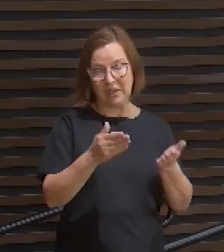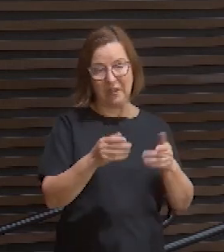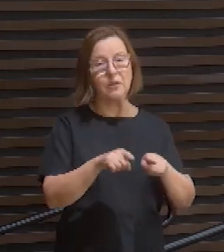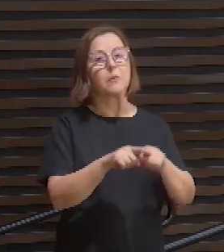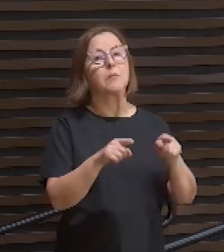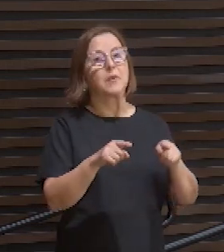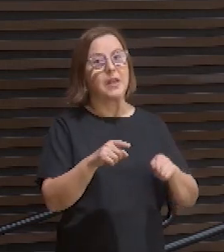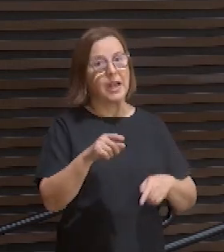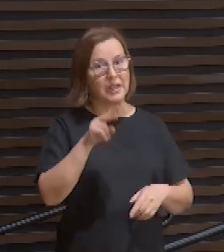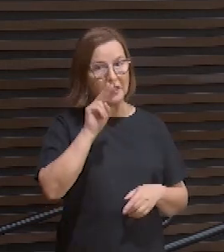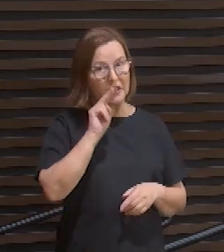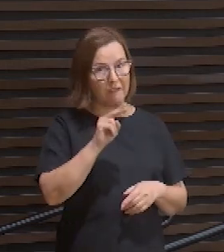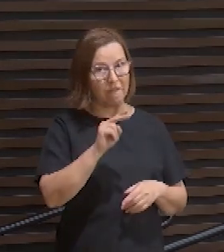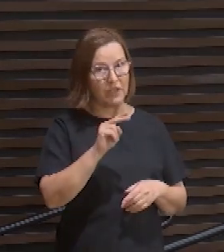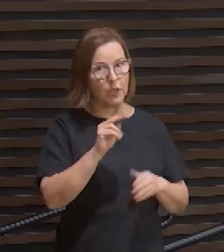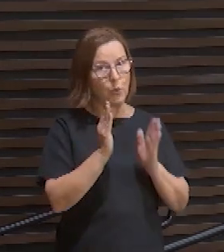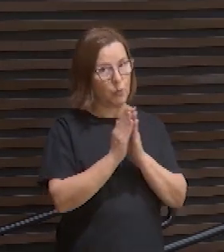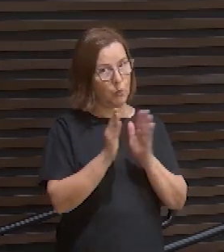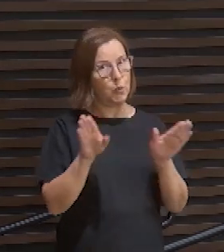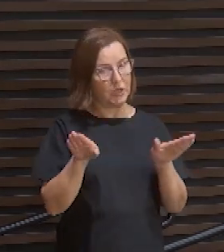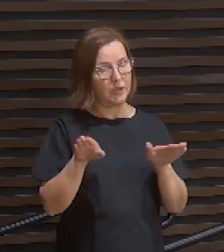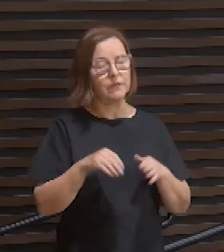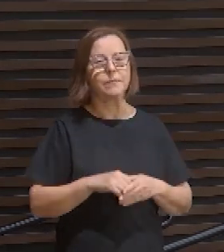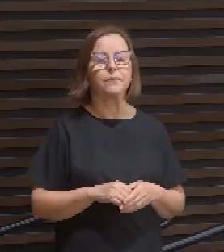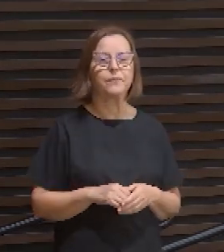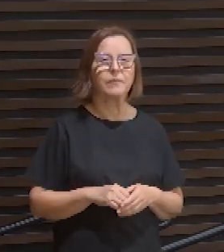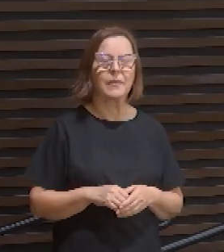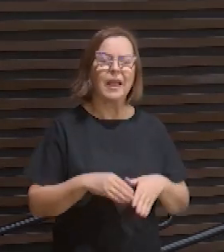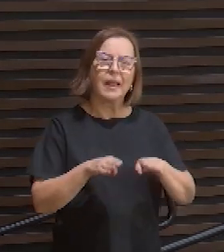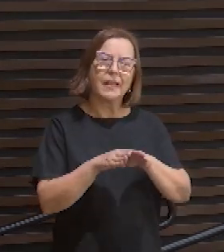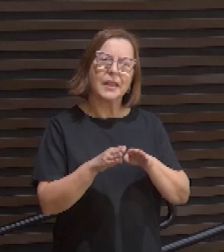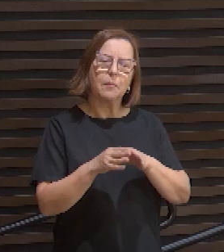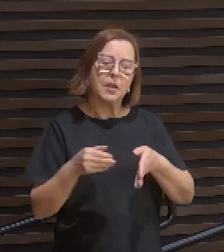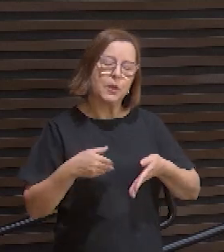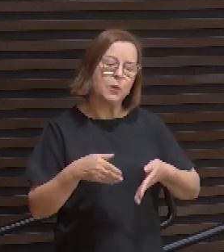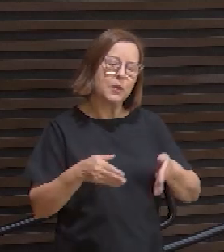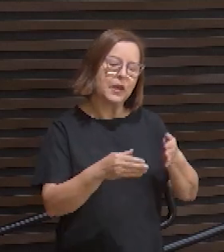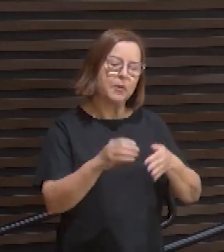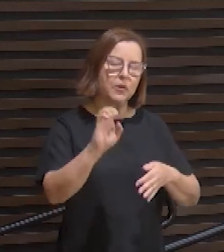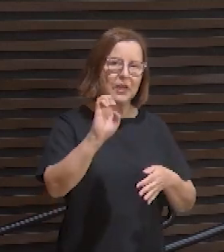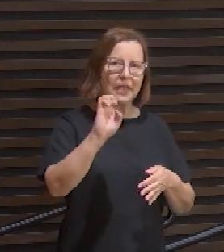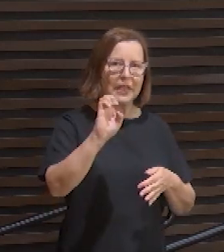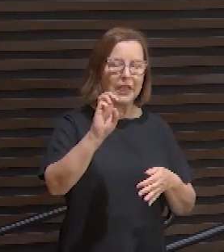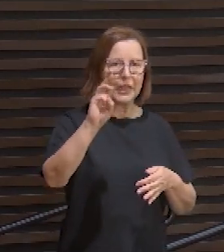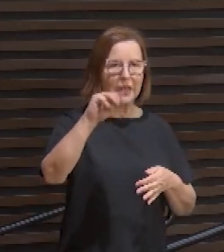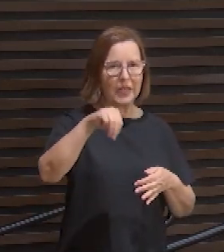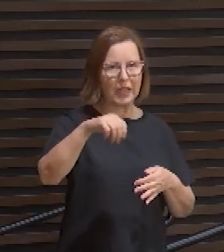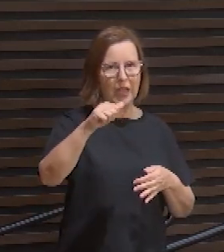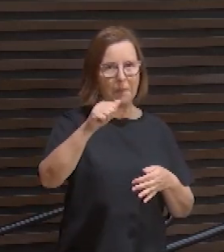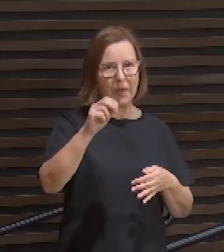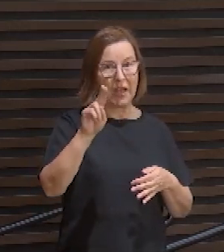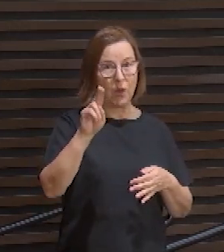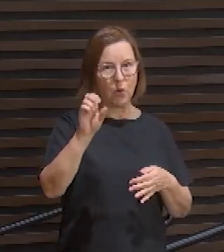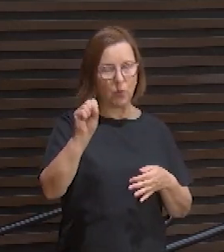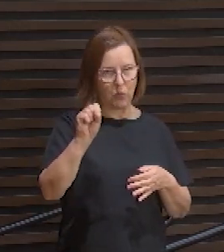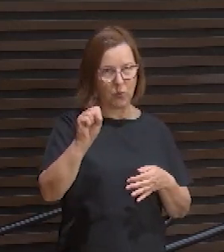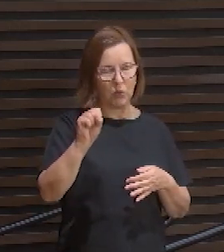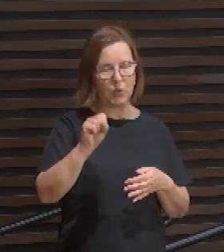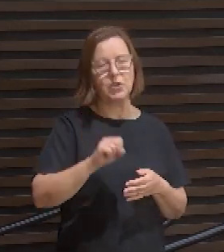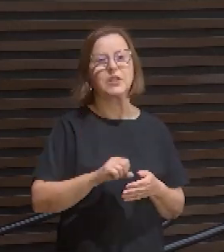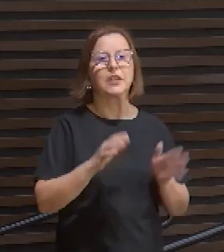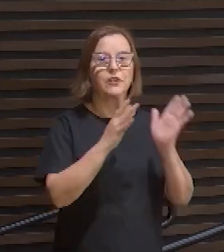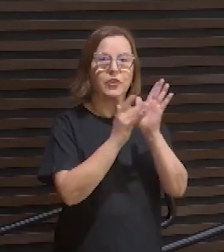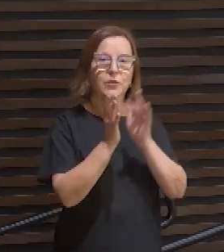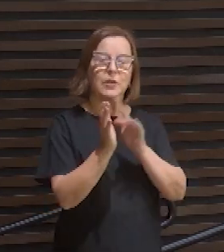Isso para não dizer os discípulos no caminho de Emaús, com quem Jesus andou e comeu um pão depois. Isso para não dizer também, meus irmãos, o meu